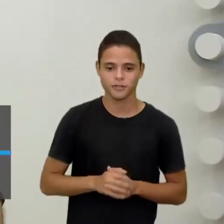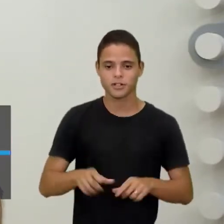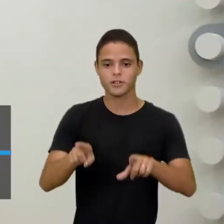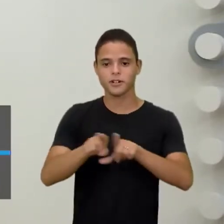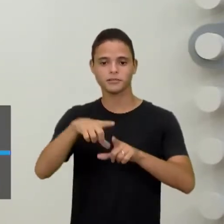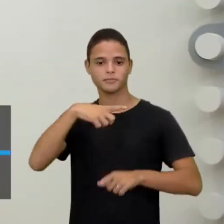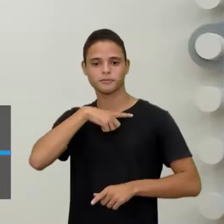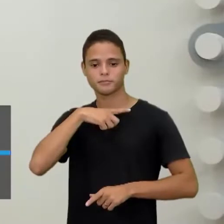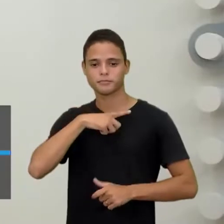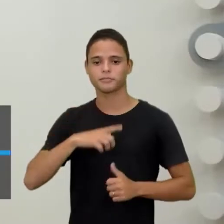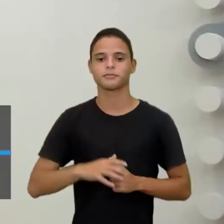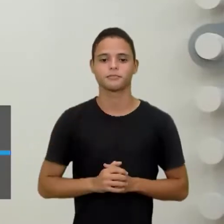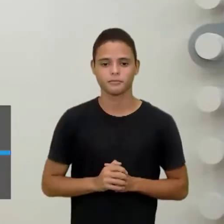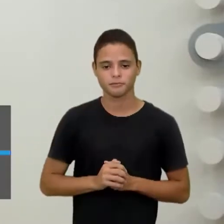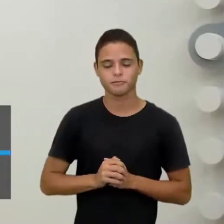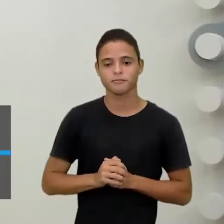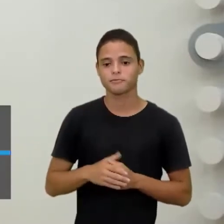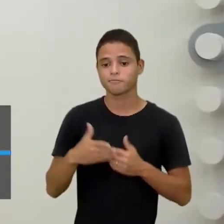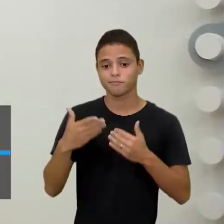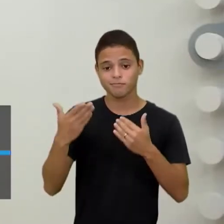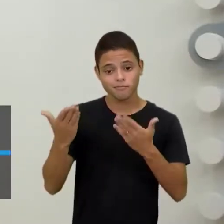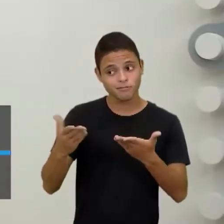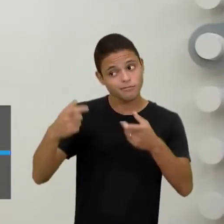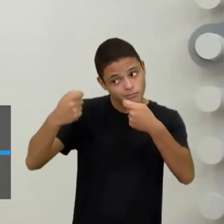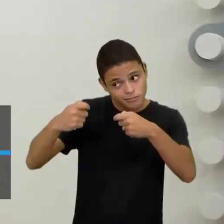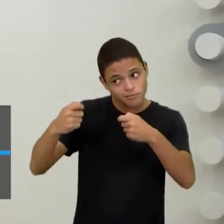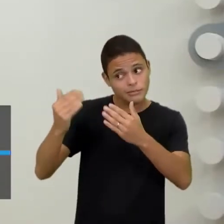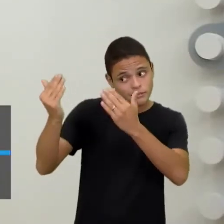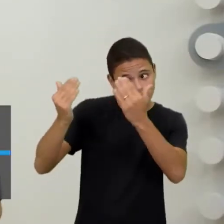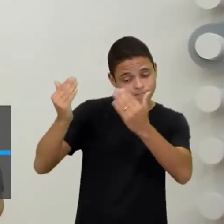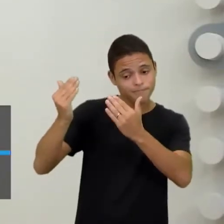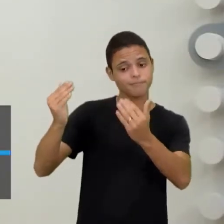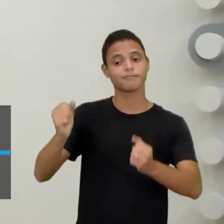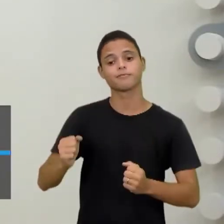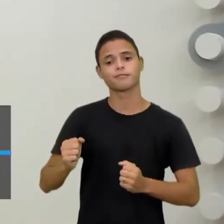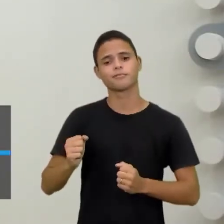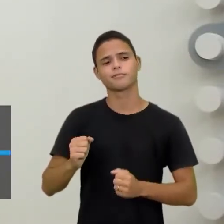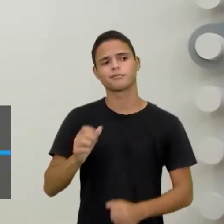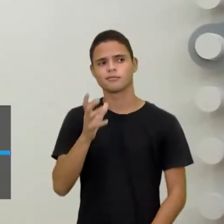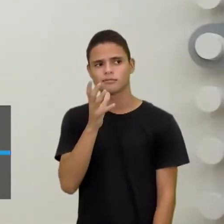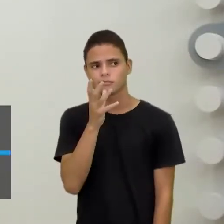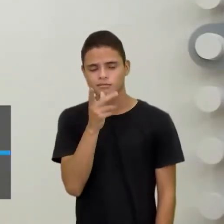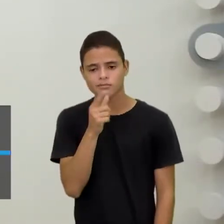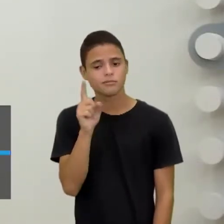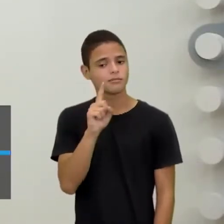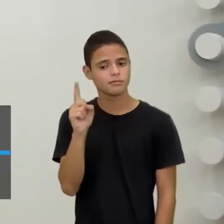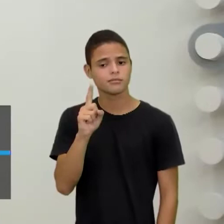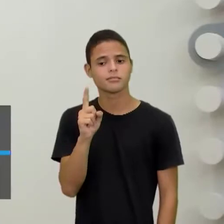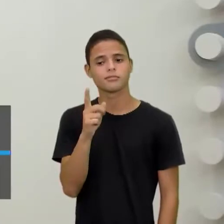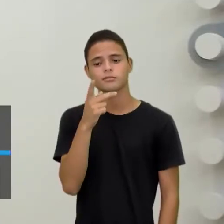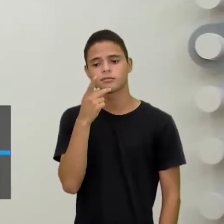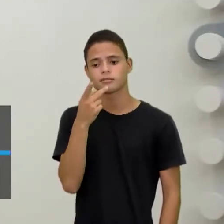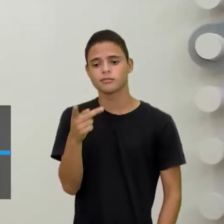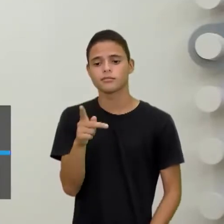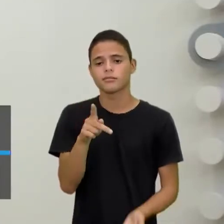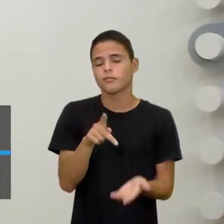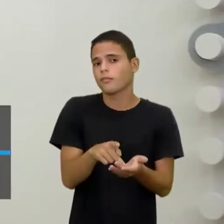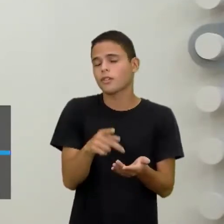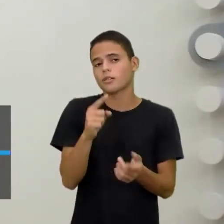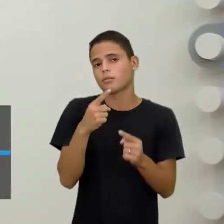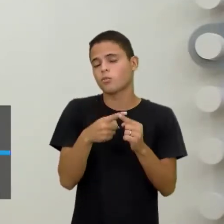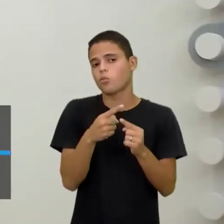muito alto, é tudo opinião. Ou seja, é preciso diferenciar uma coisa da outra. Estou enrolando? Não estou enrolando. Estou falando para você que é no